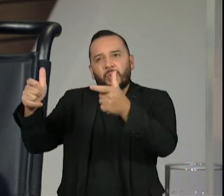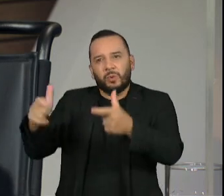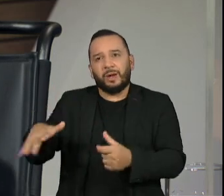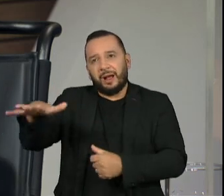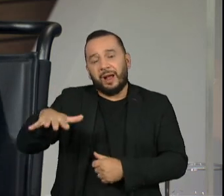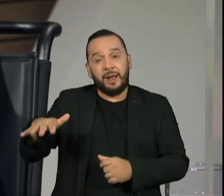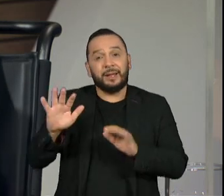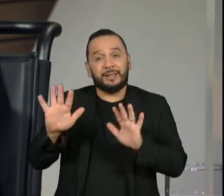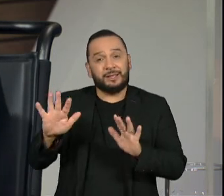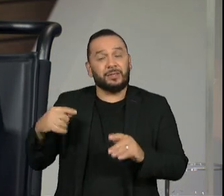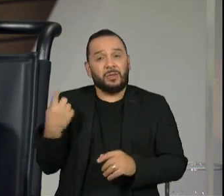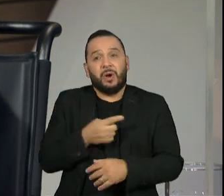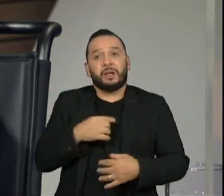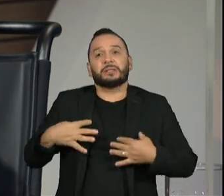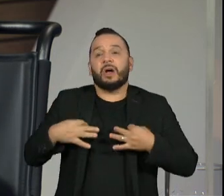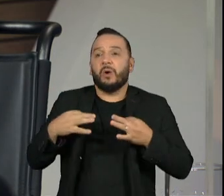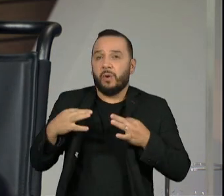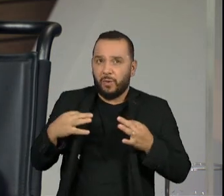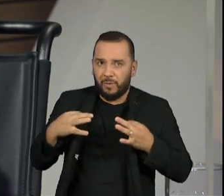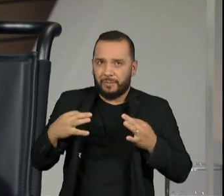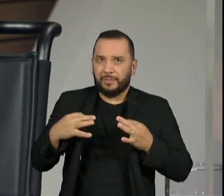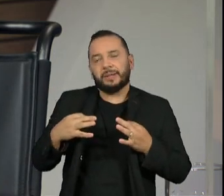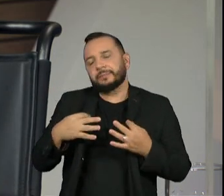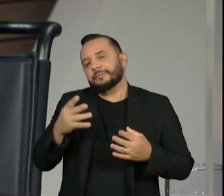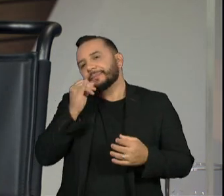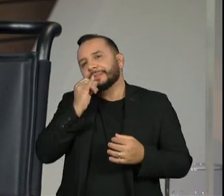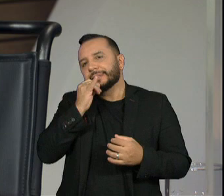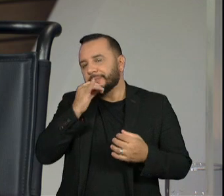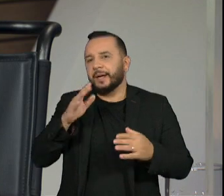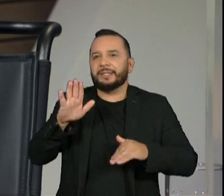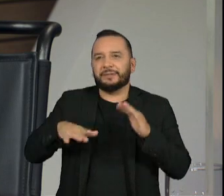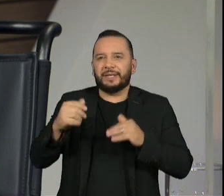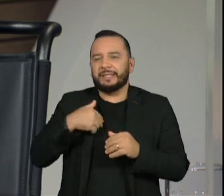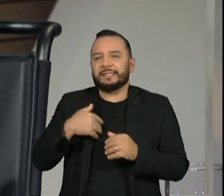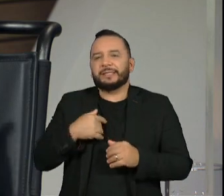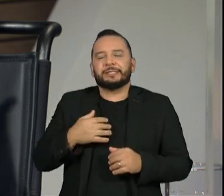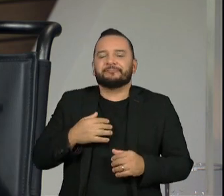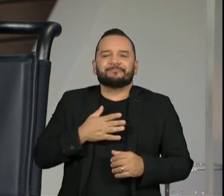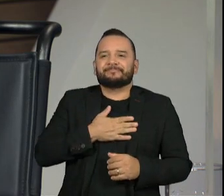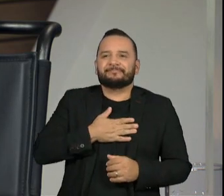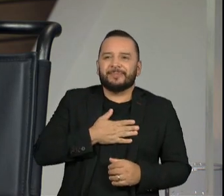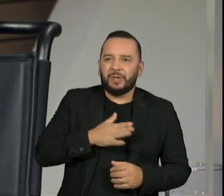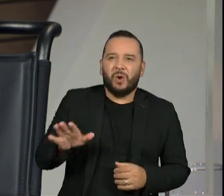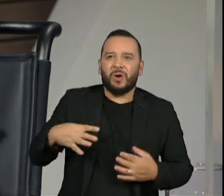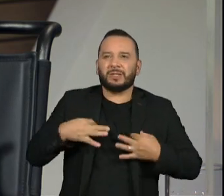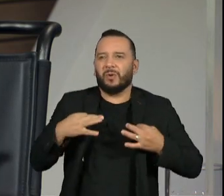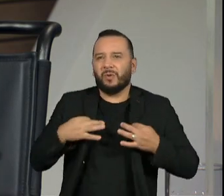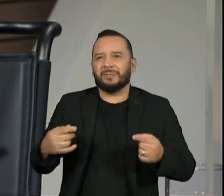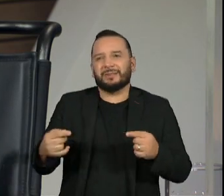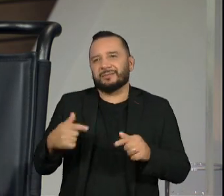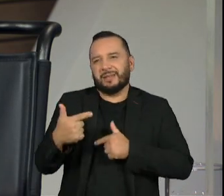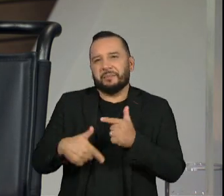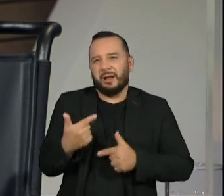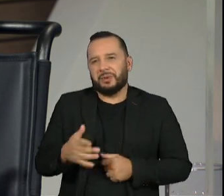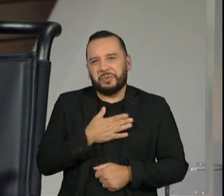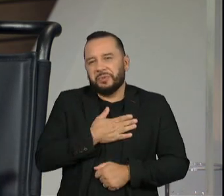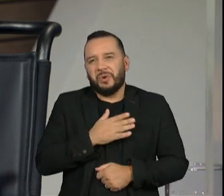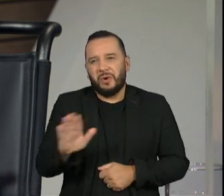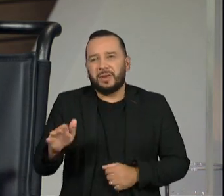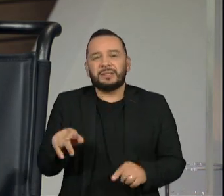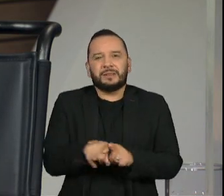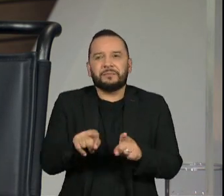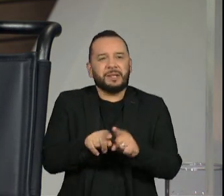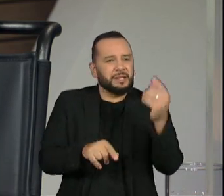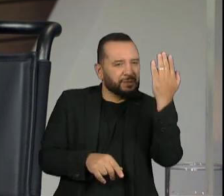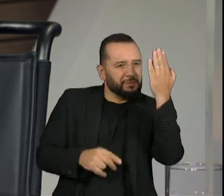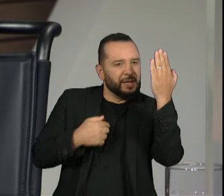roupa, o nosso sentimento permanente de inadequação, insatisfação com a roupa do trabalho, essa dúvida que a gente sente na frente do